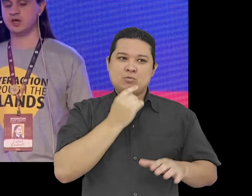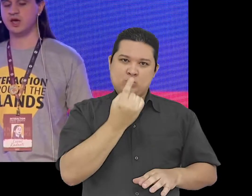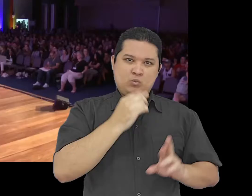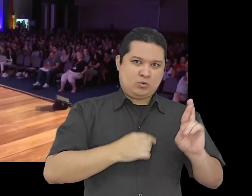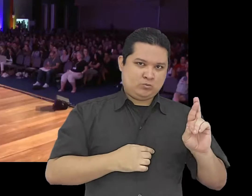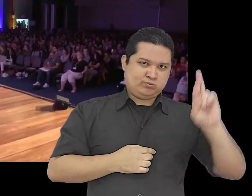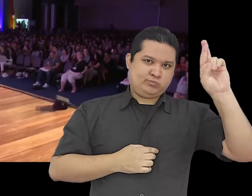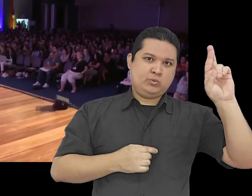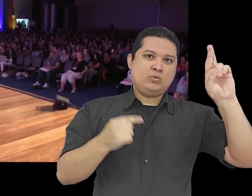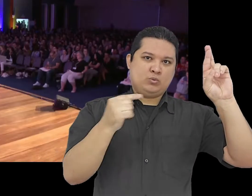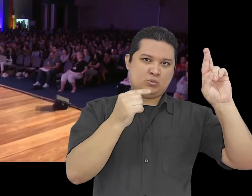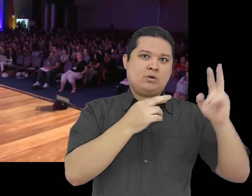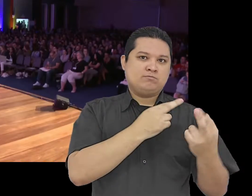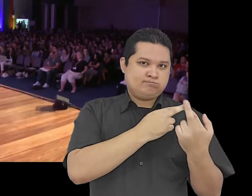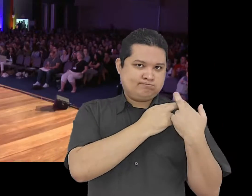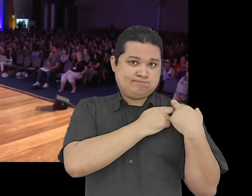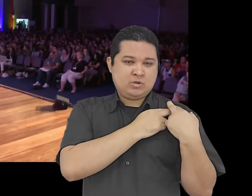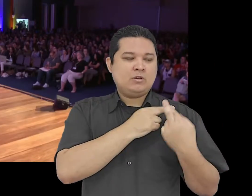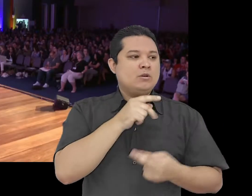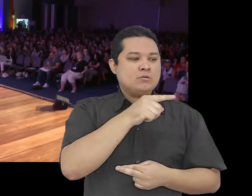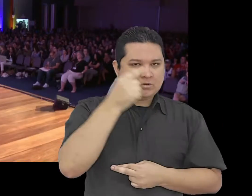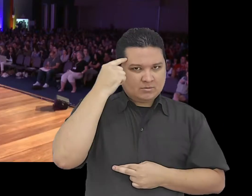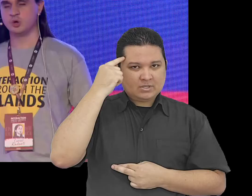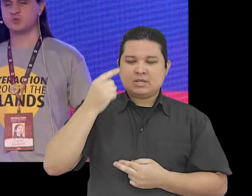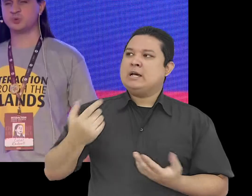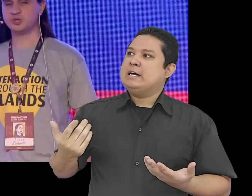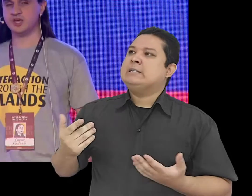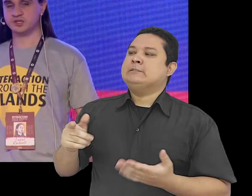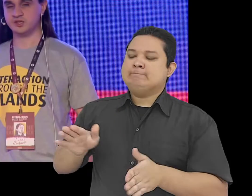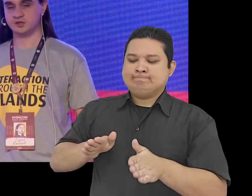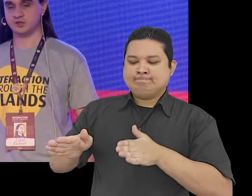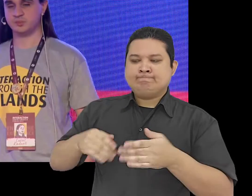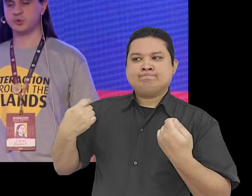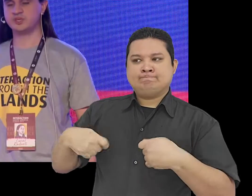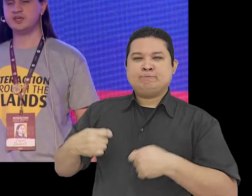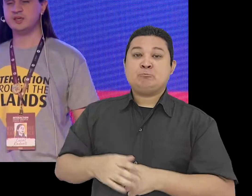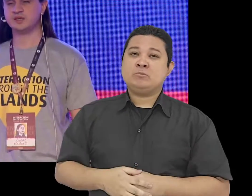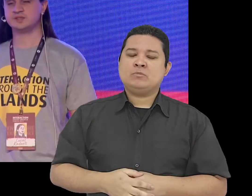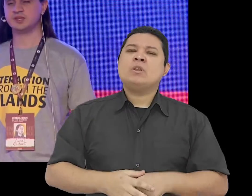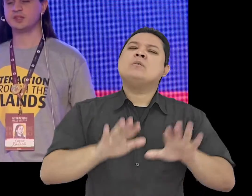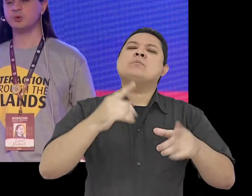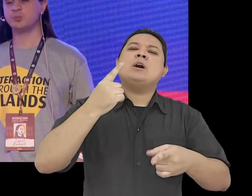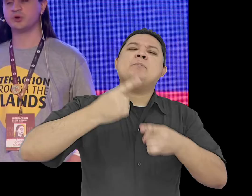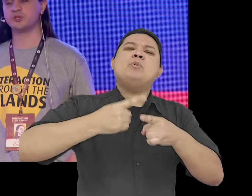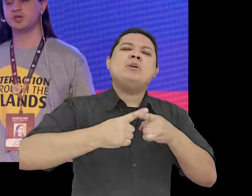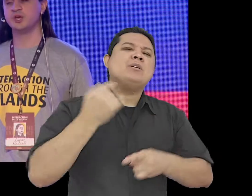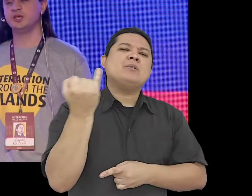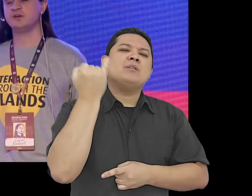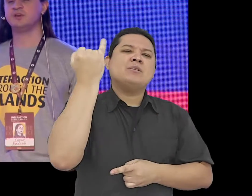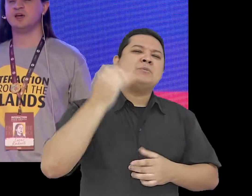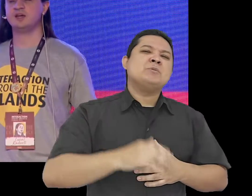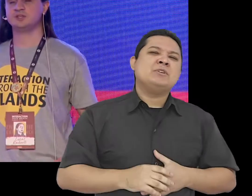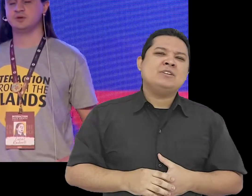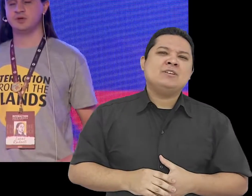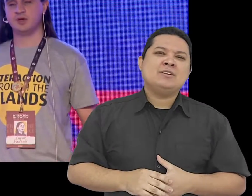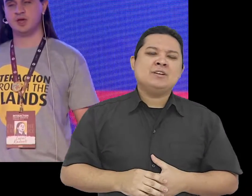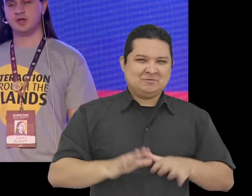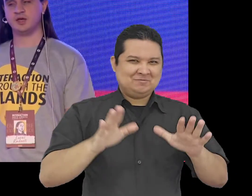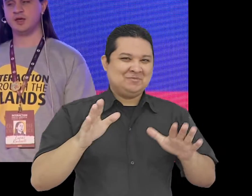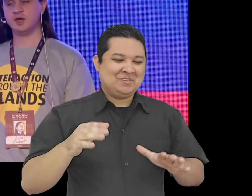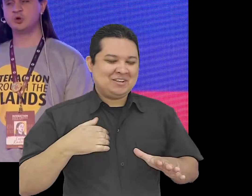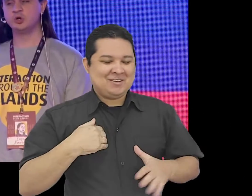isso aqui é necessário, a acessibilidade é necessária. Mas por quê, né? Por que assim é tão importante? E, na